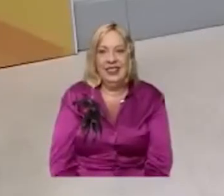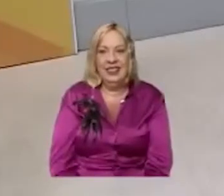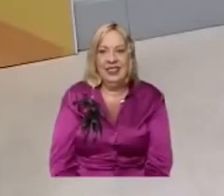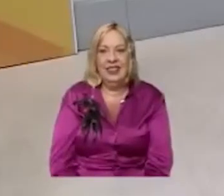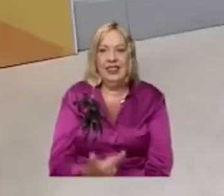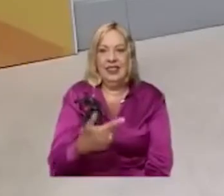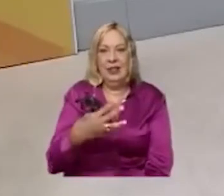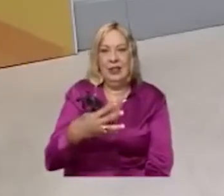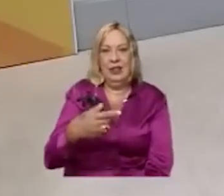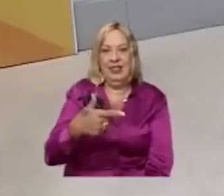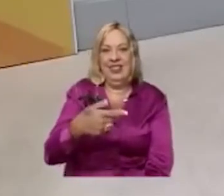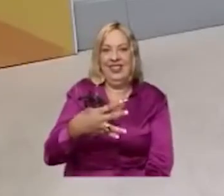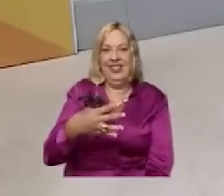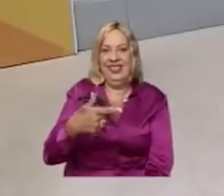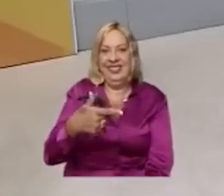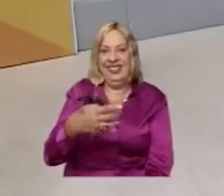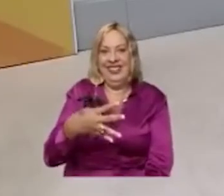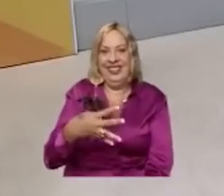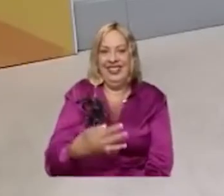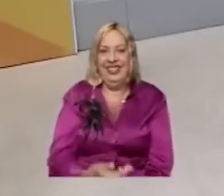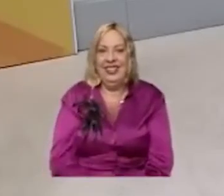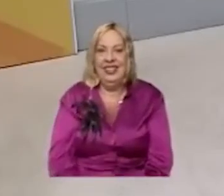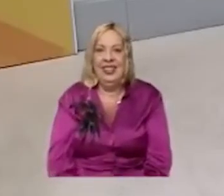25 já foi. 24 agora.